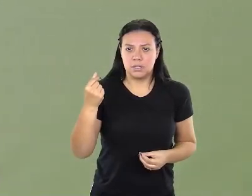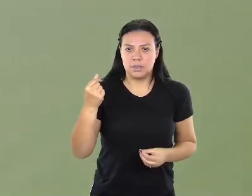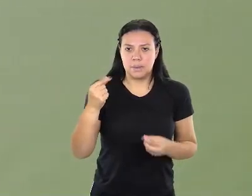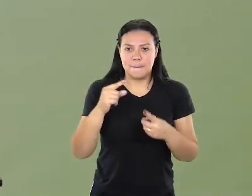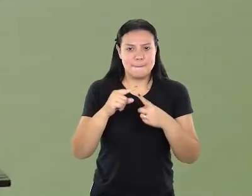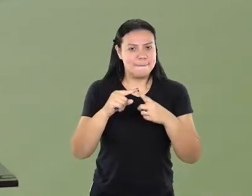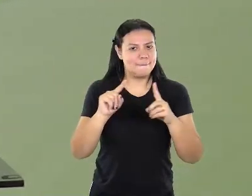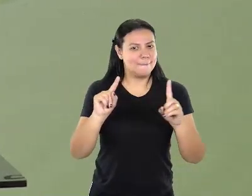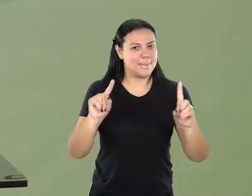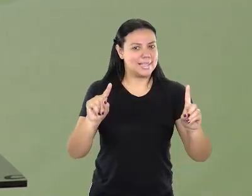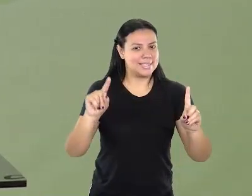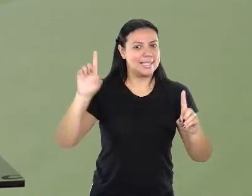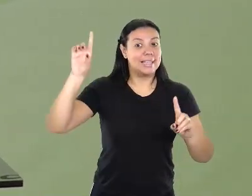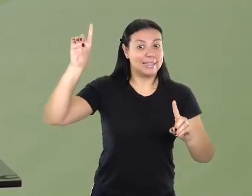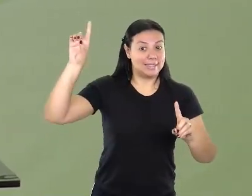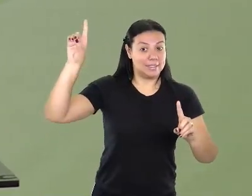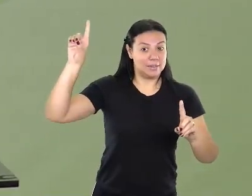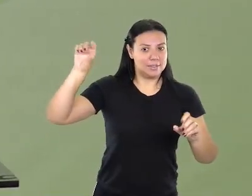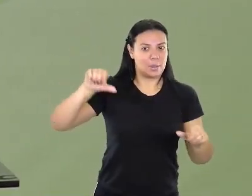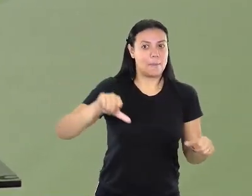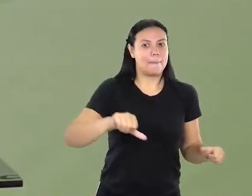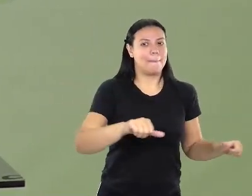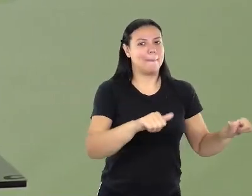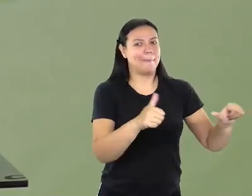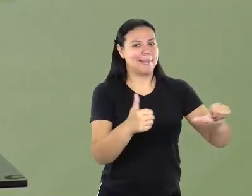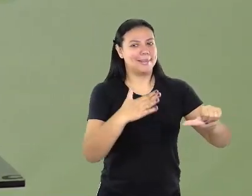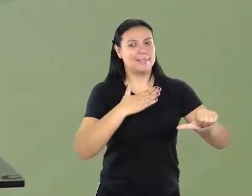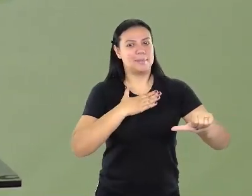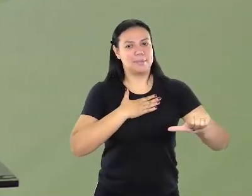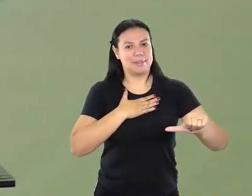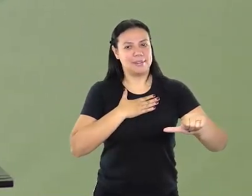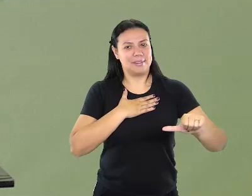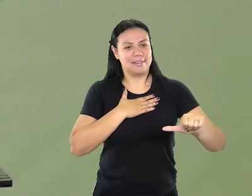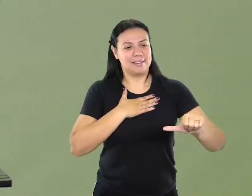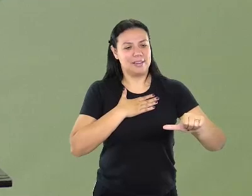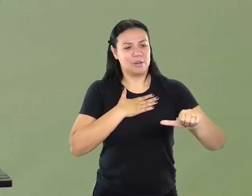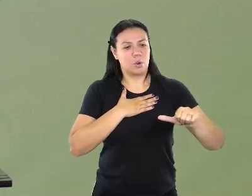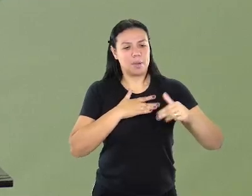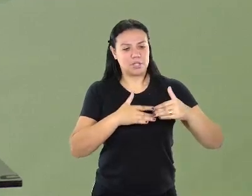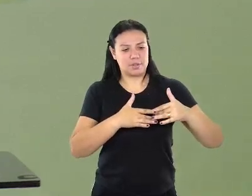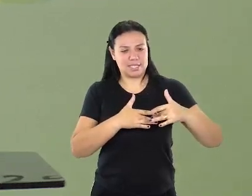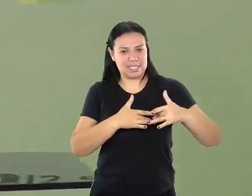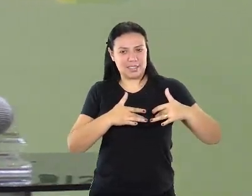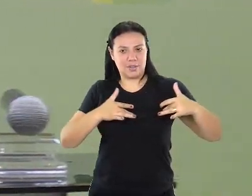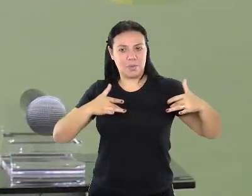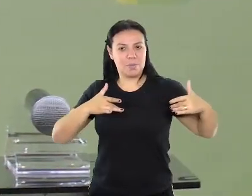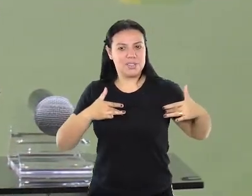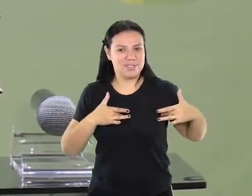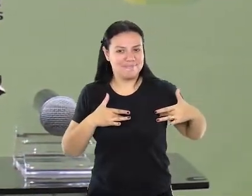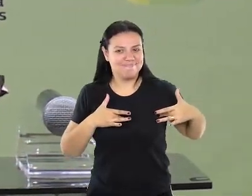Mas aí Deus me batizou com a compaixão. E aí,